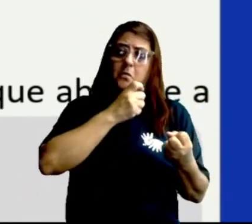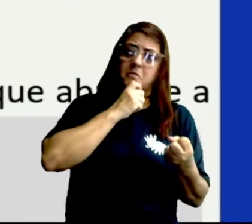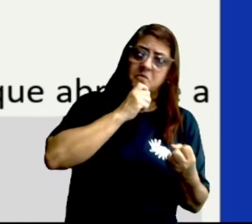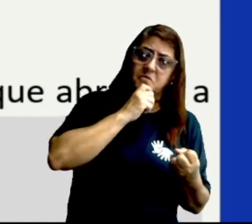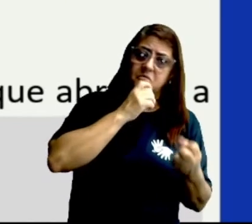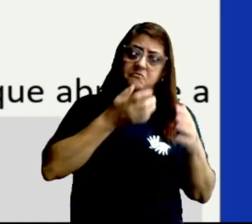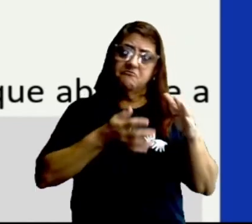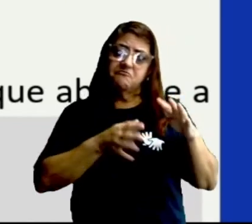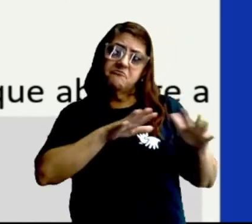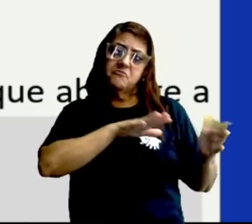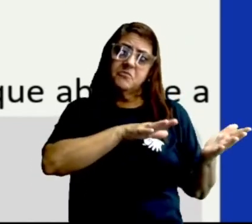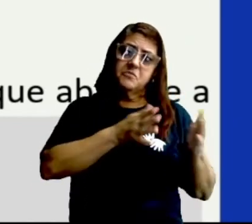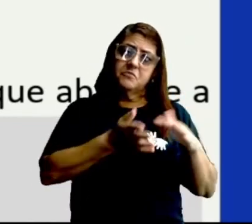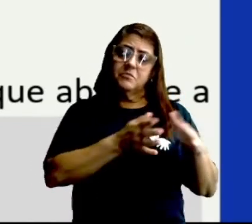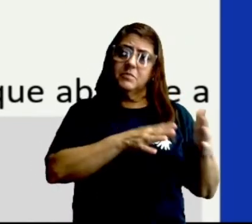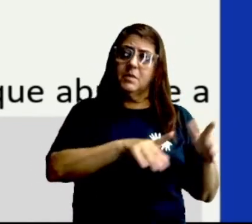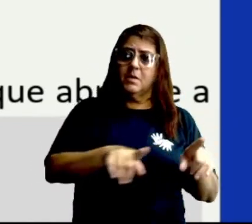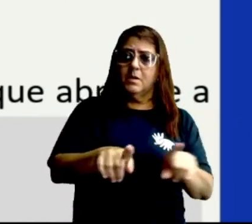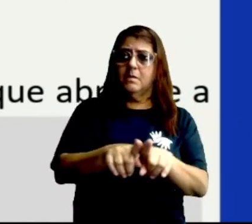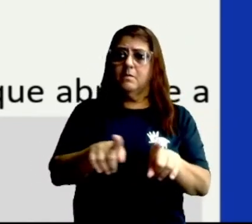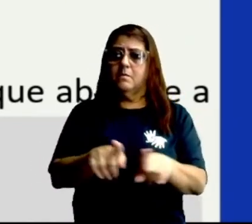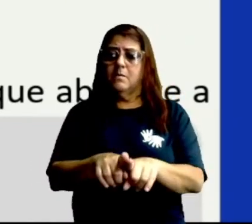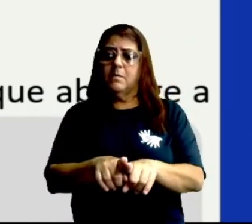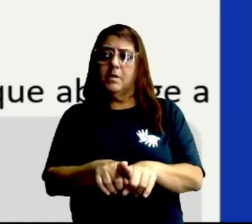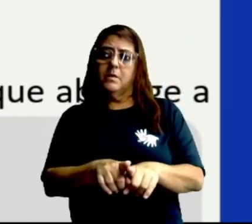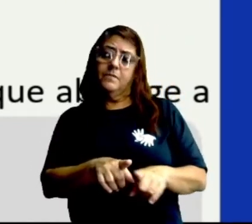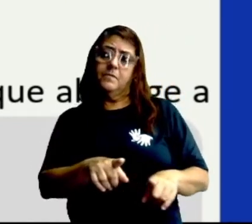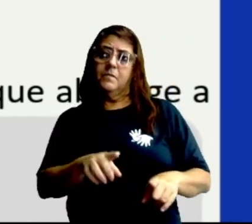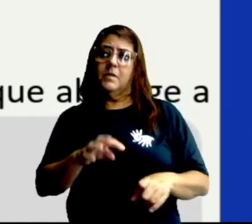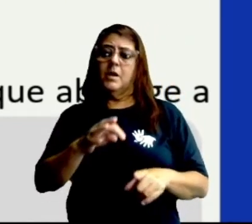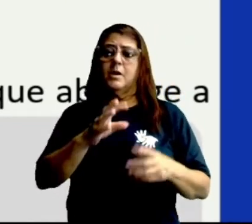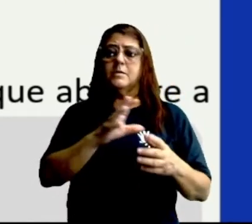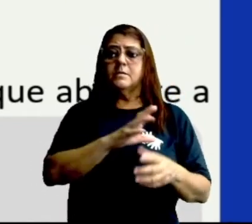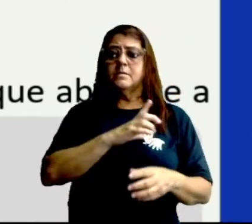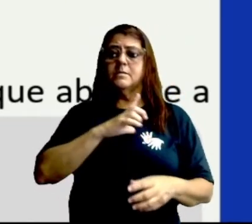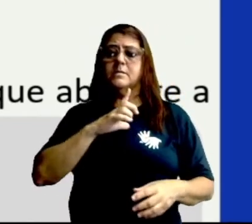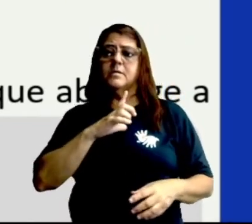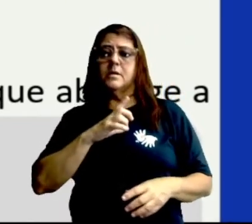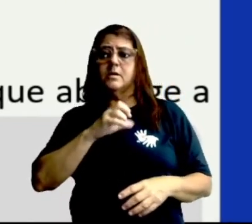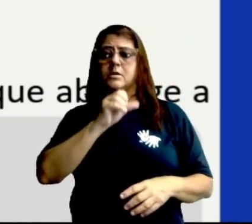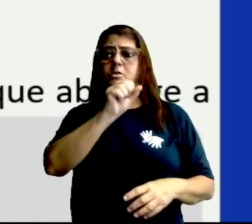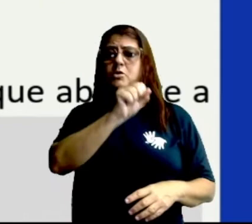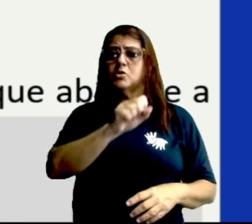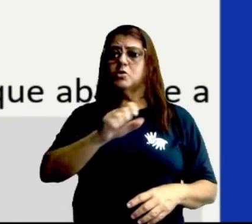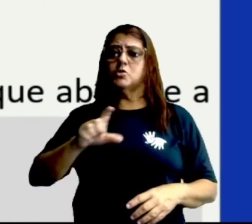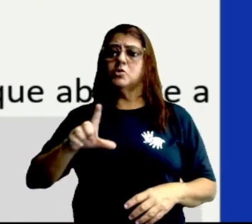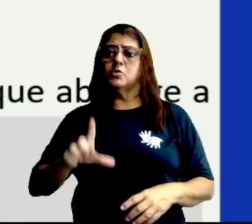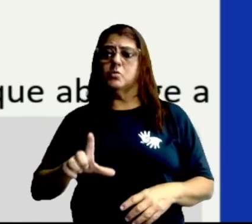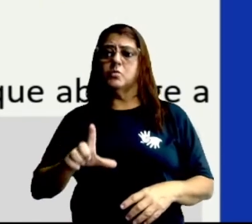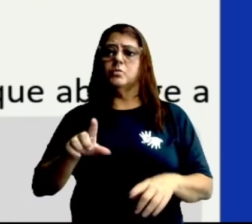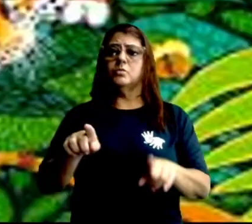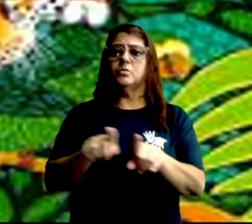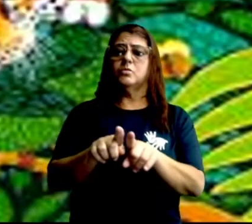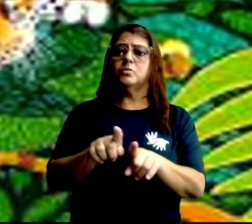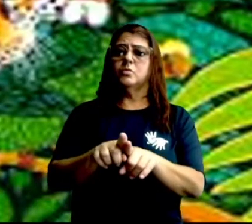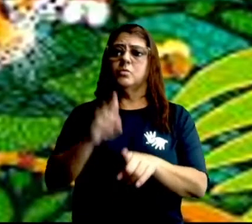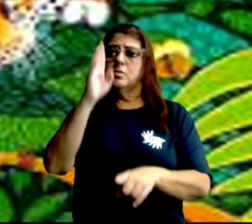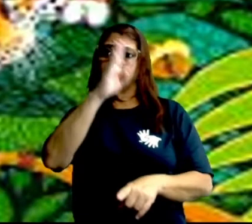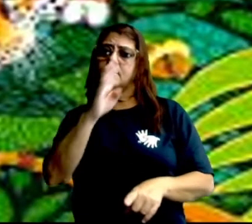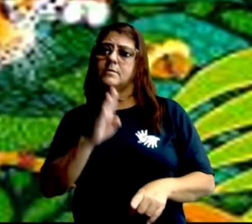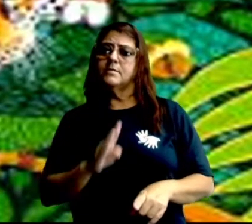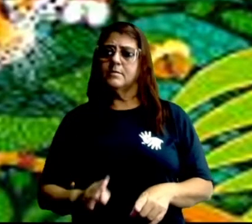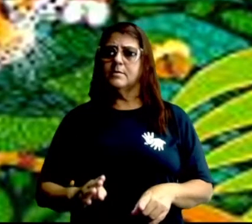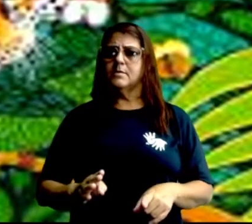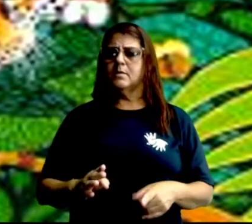que é um bioma da floresta tropical que abrange a costa leste e Nordeste Sudeste e sul do Brasil